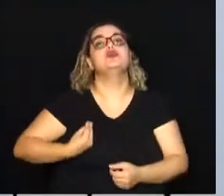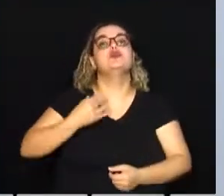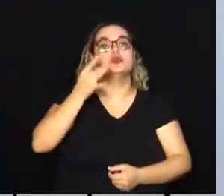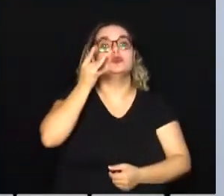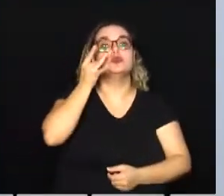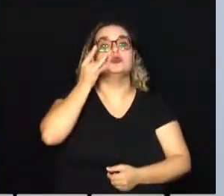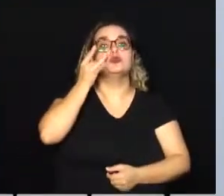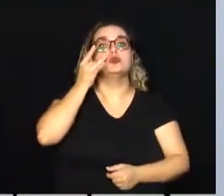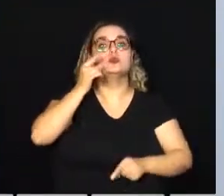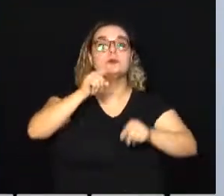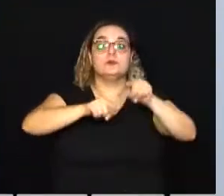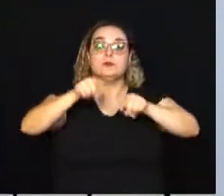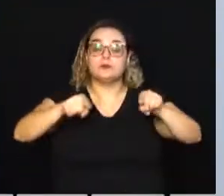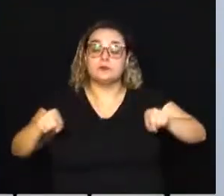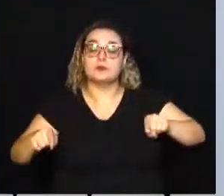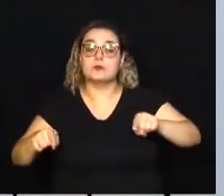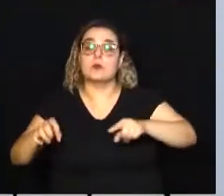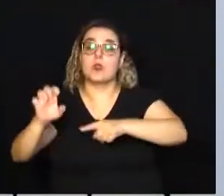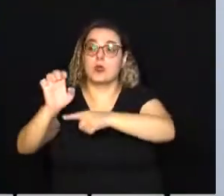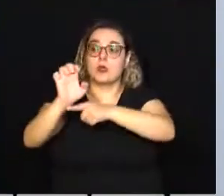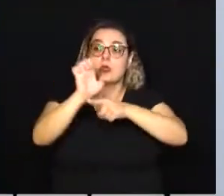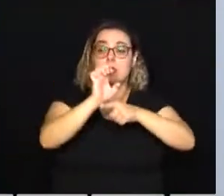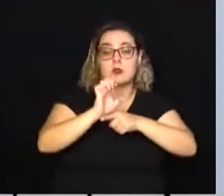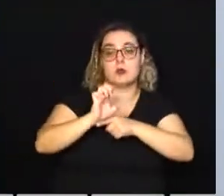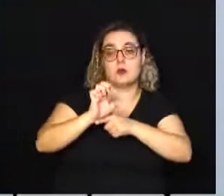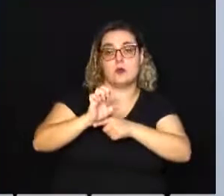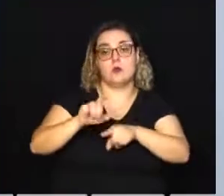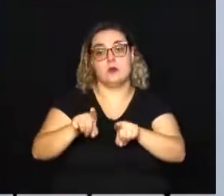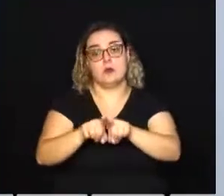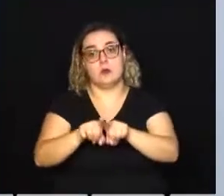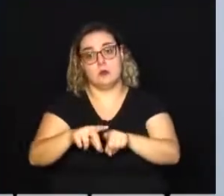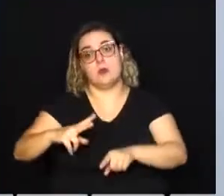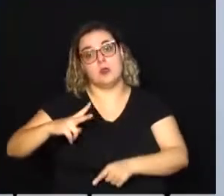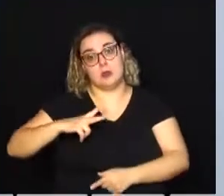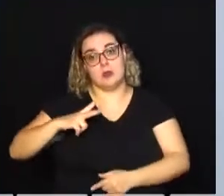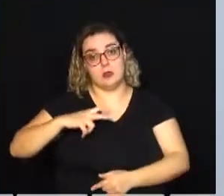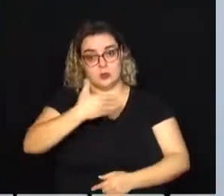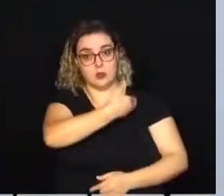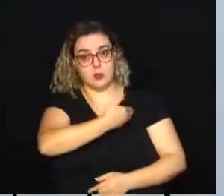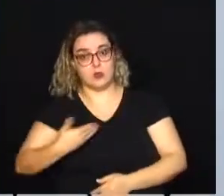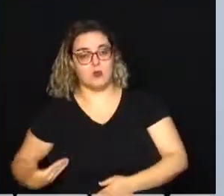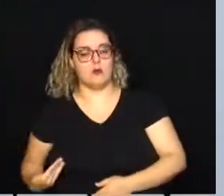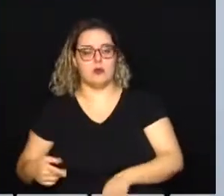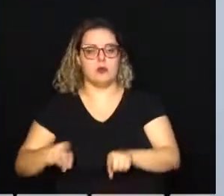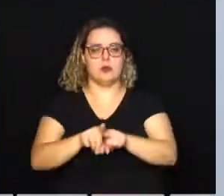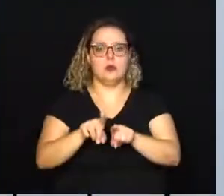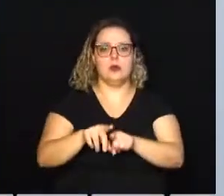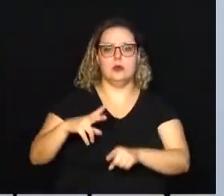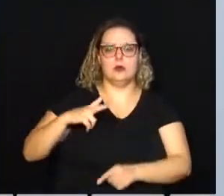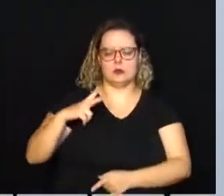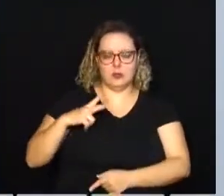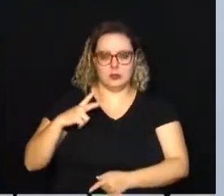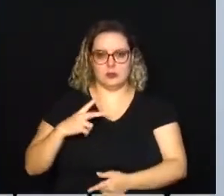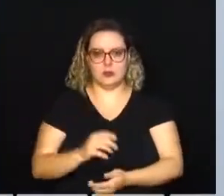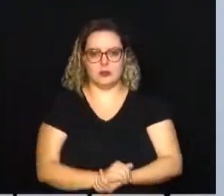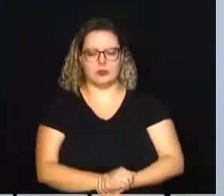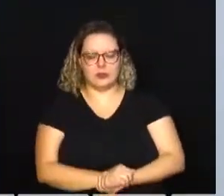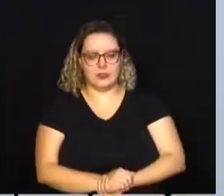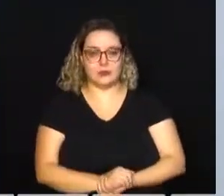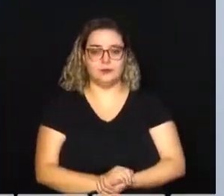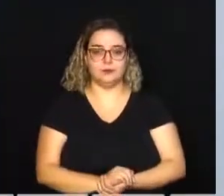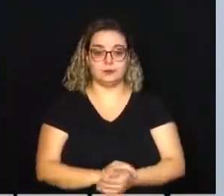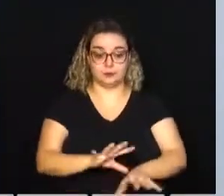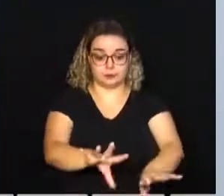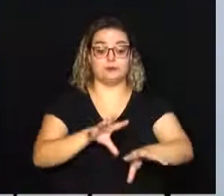estadual e particular, é que realmente, com o atual nível de contágio do vírus